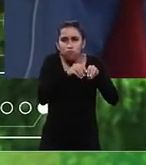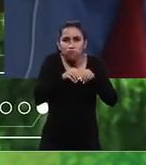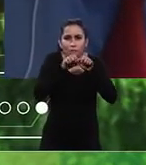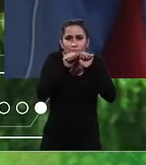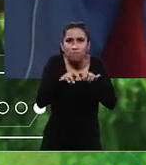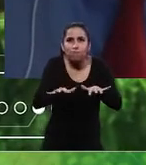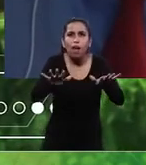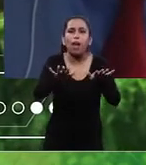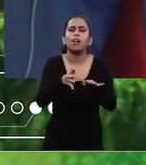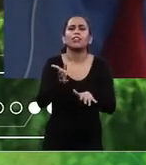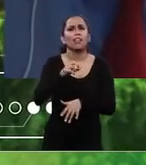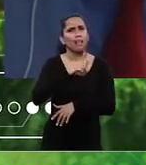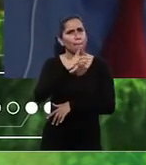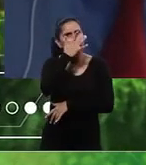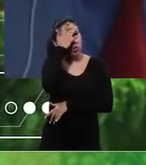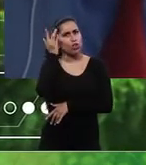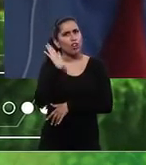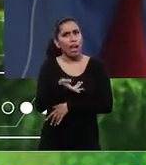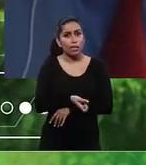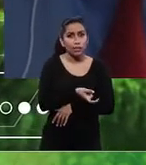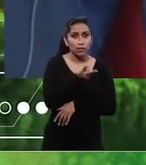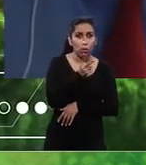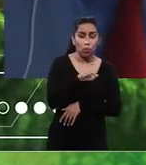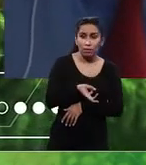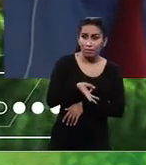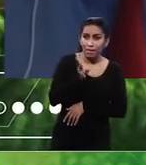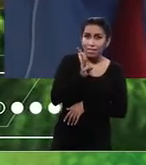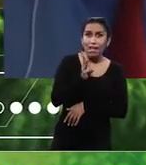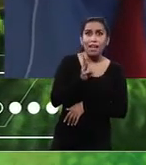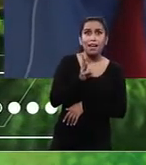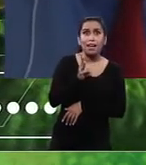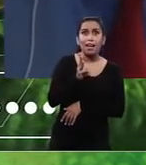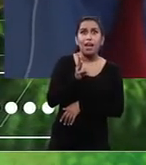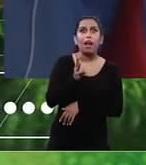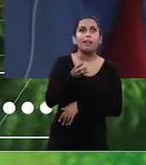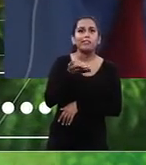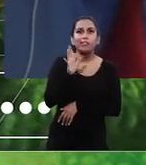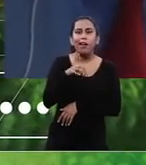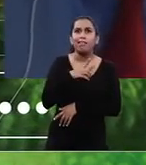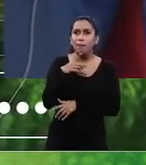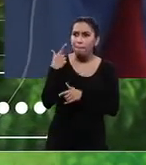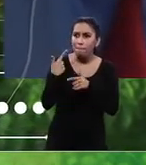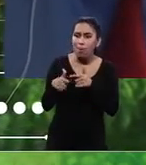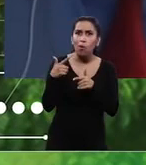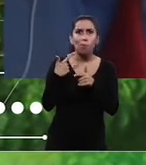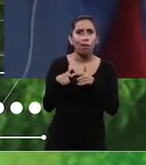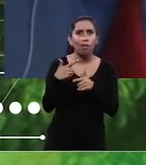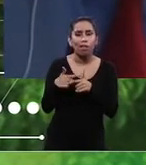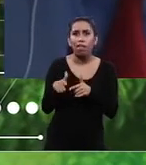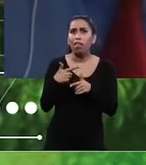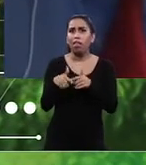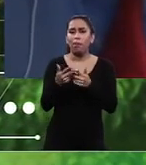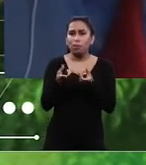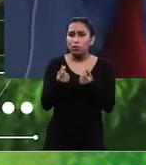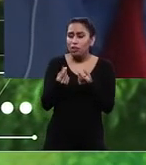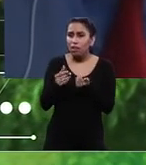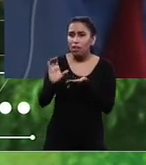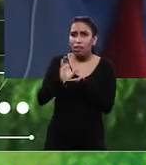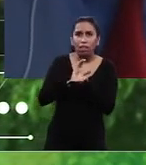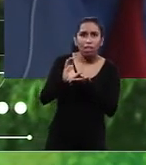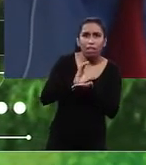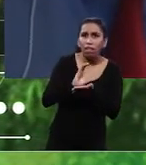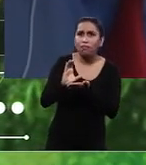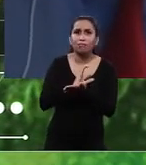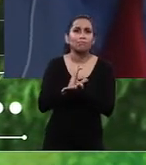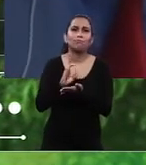já estão na segunda, na terceira, na quarta vez, que tiveram problemas com os recursos financeiros por